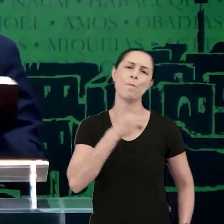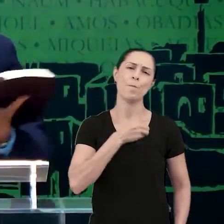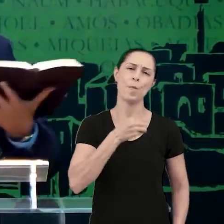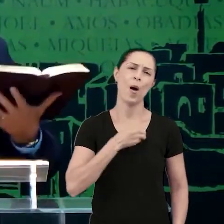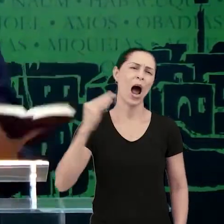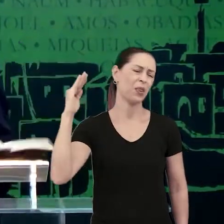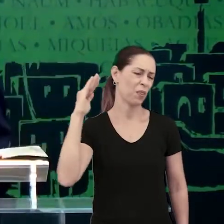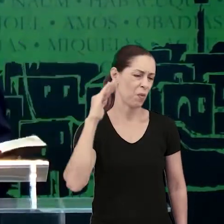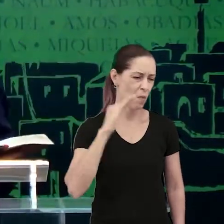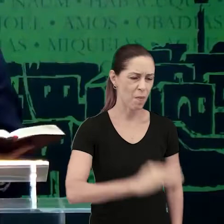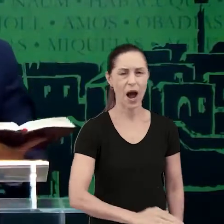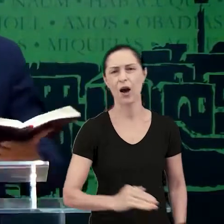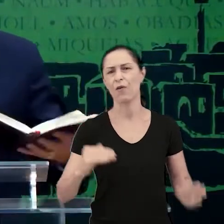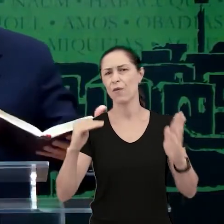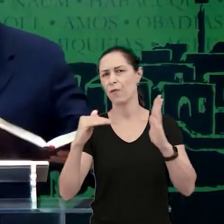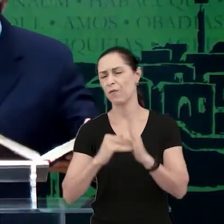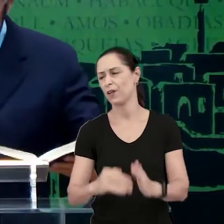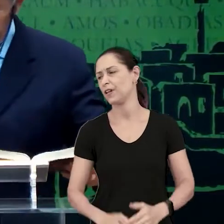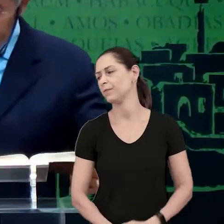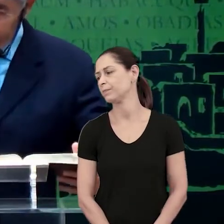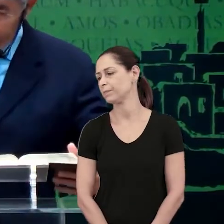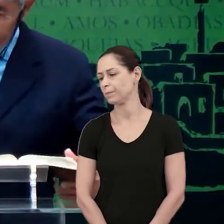É o fim, é o colapso.